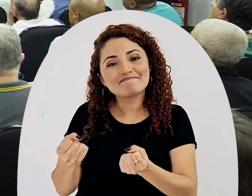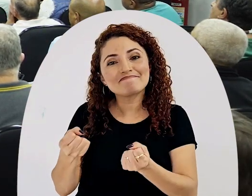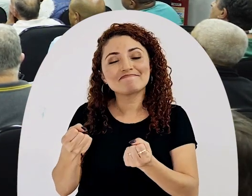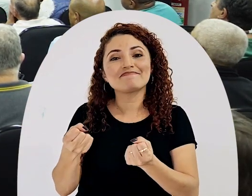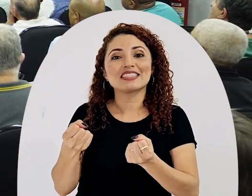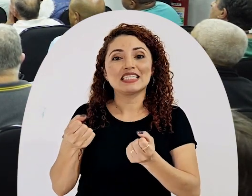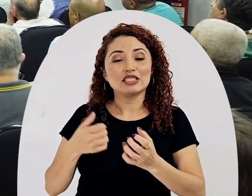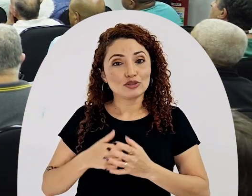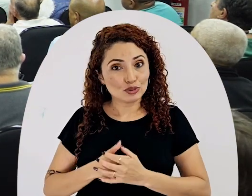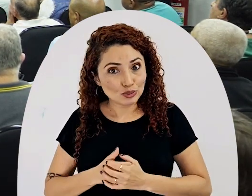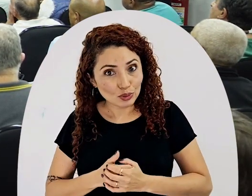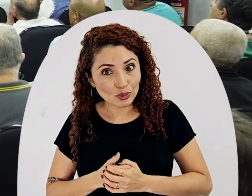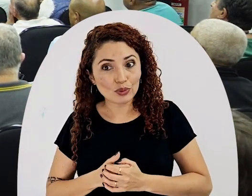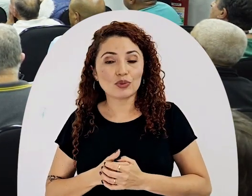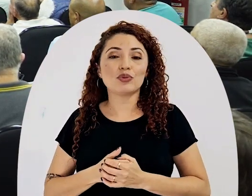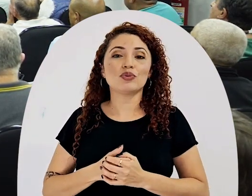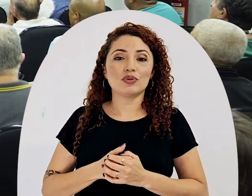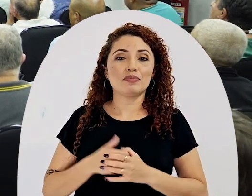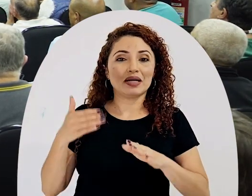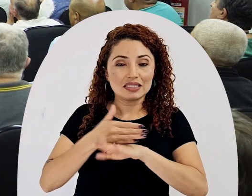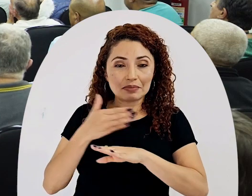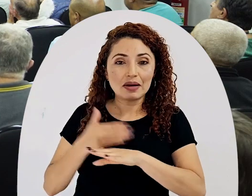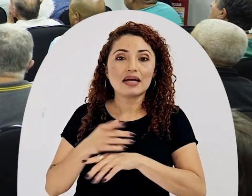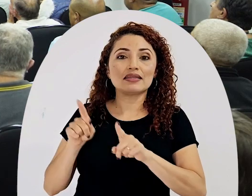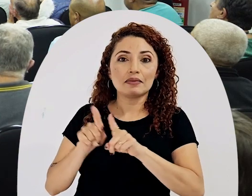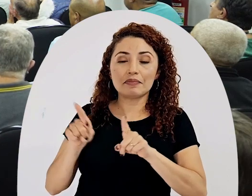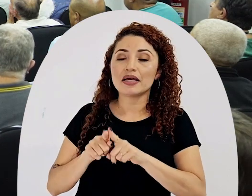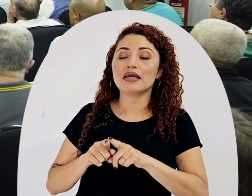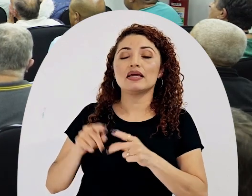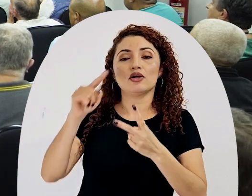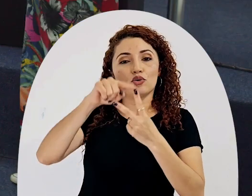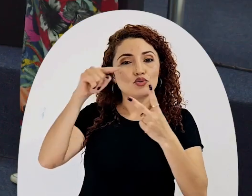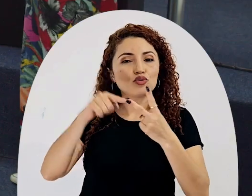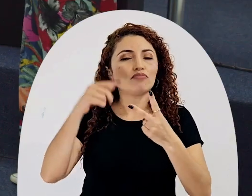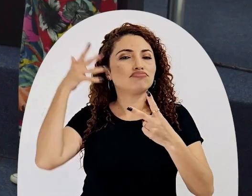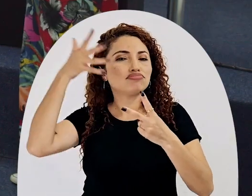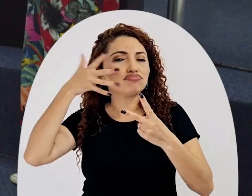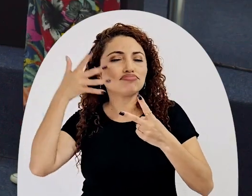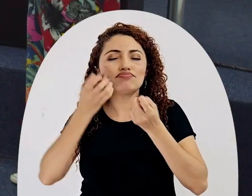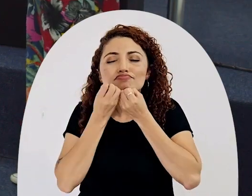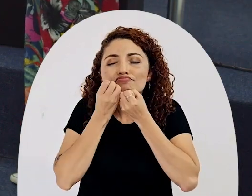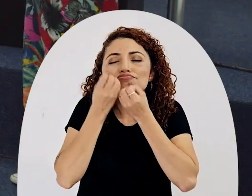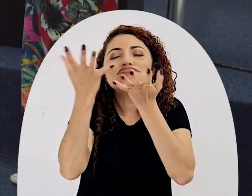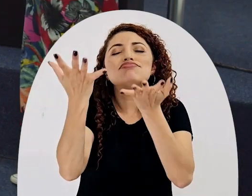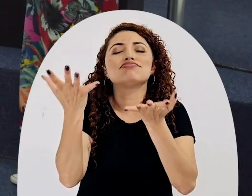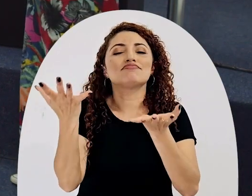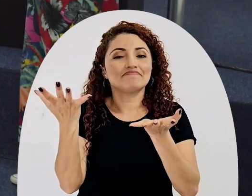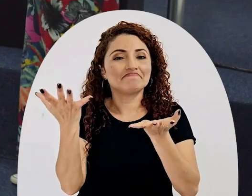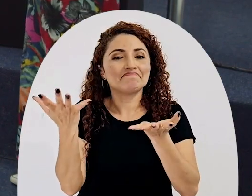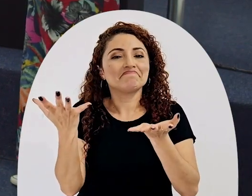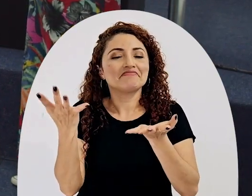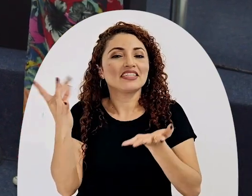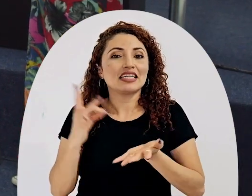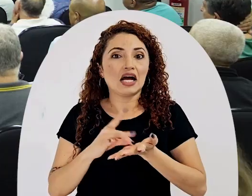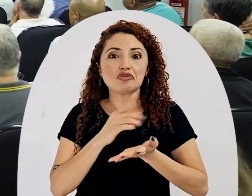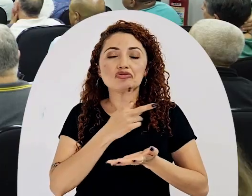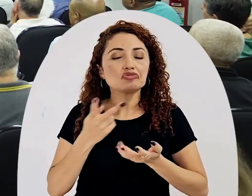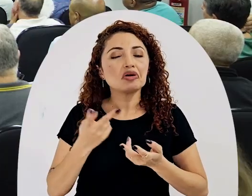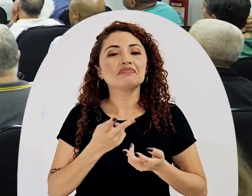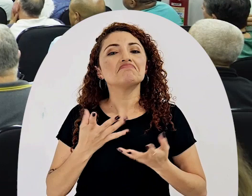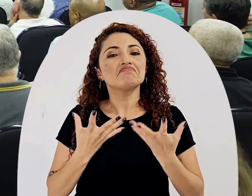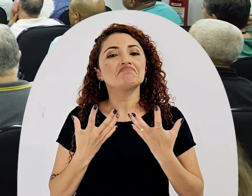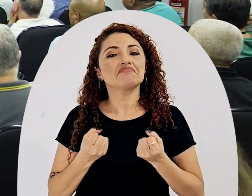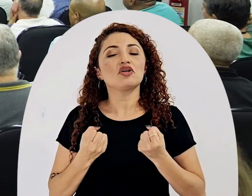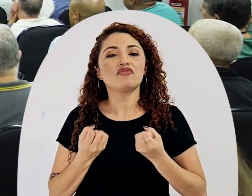da Danúbia e do Gibran de virem aqui, né, de peito aberto. Não é fácil se colocar a partir dos lugares que ocupam